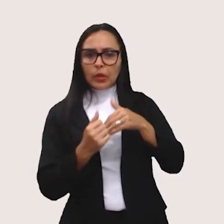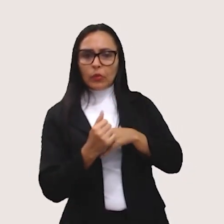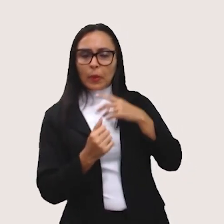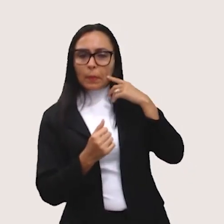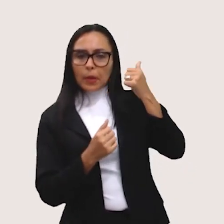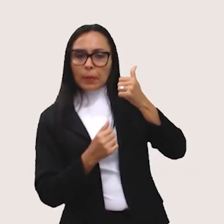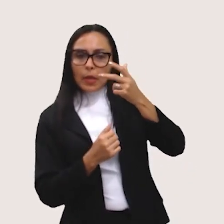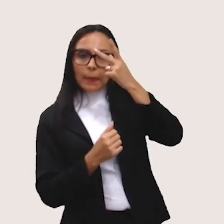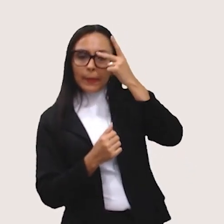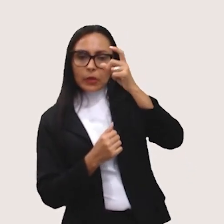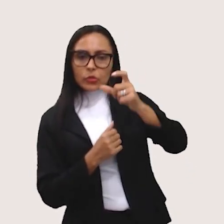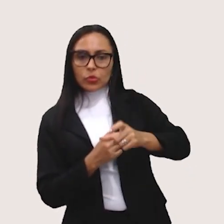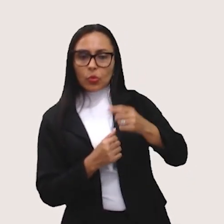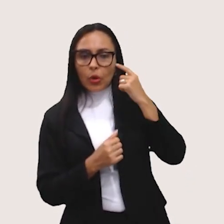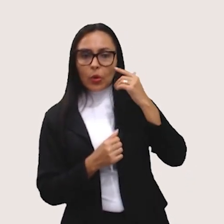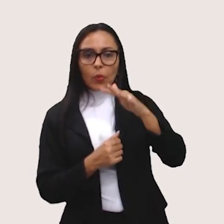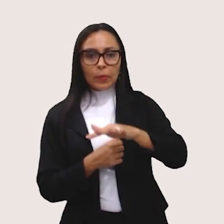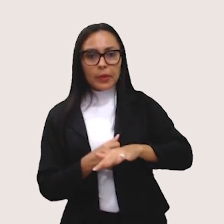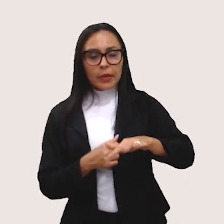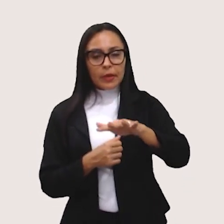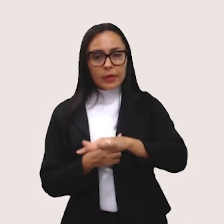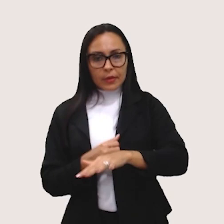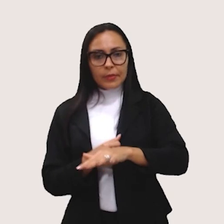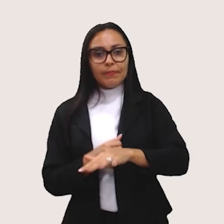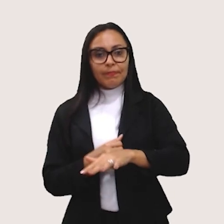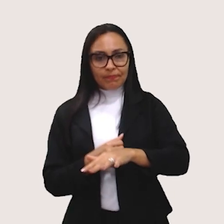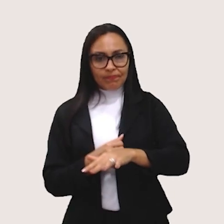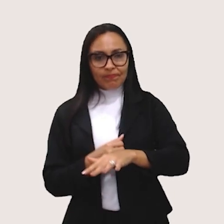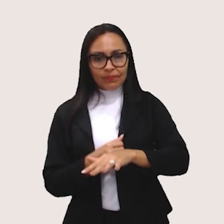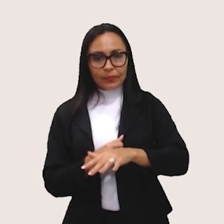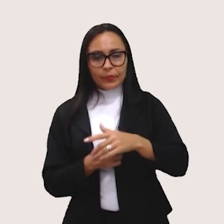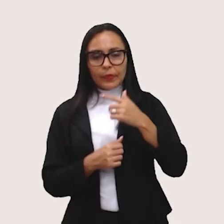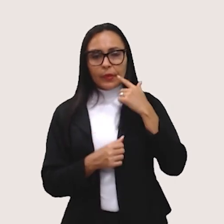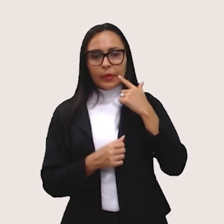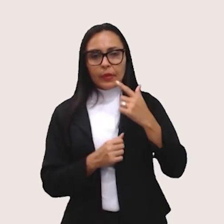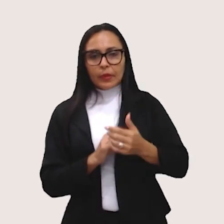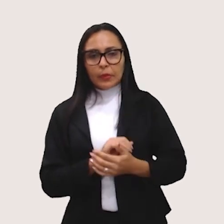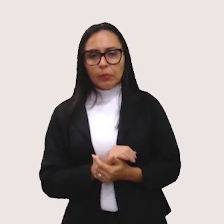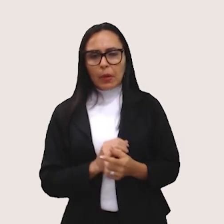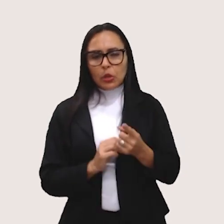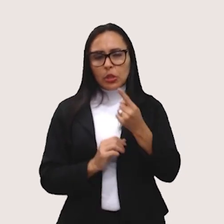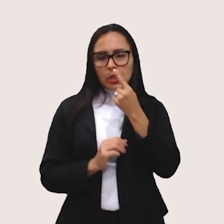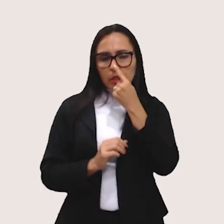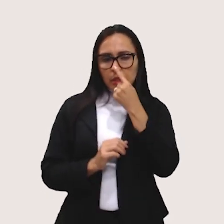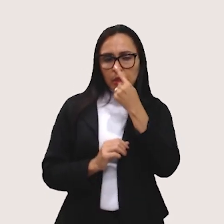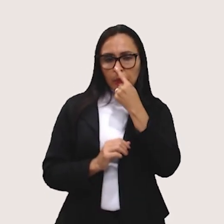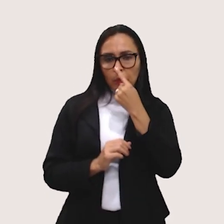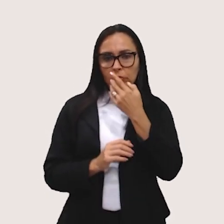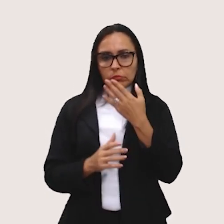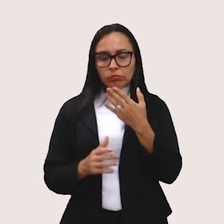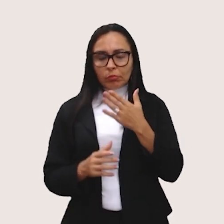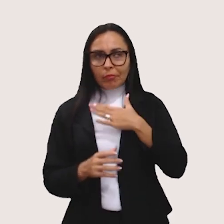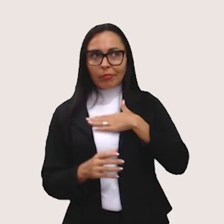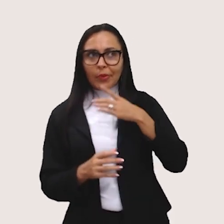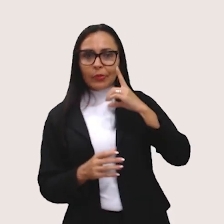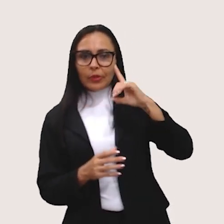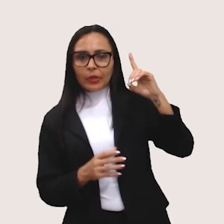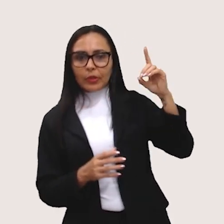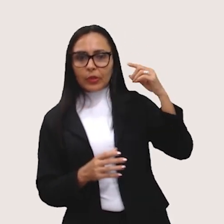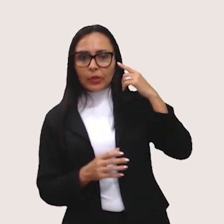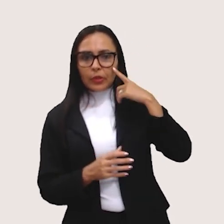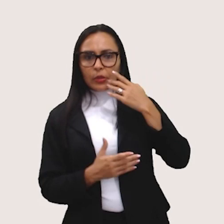ambiente intimista, né? Aí é o ambiente da alcova, muito íntimo por sinal. Meu Deus, e este